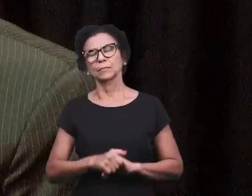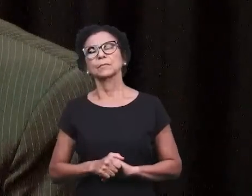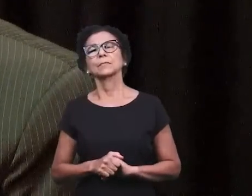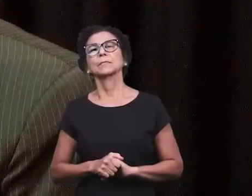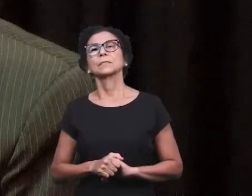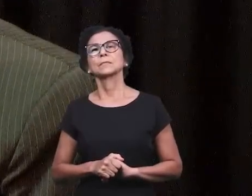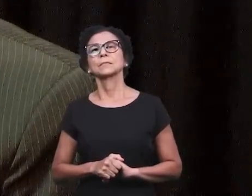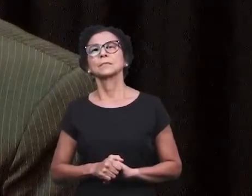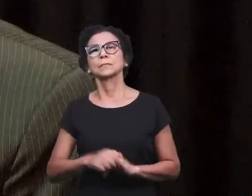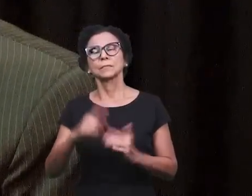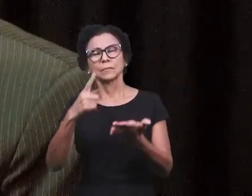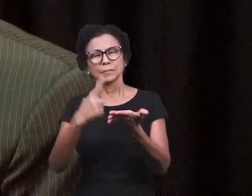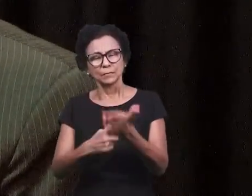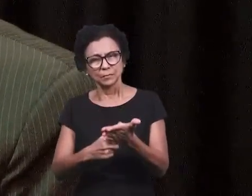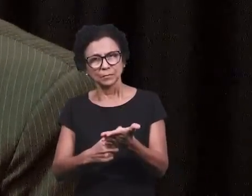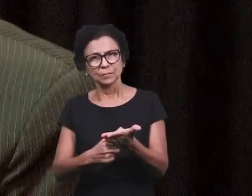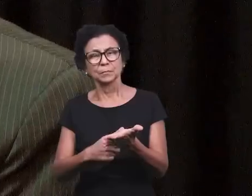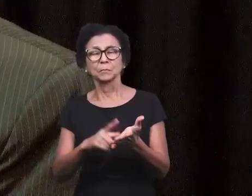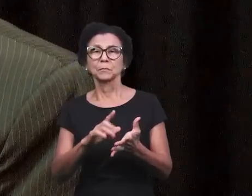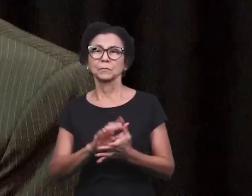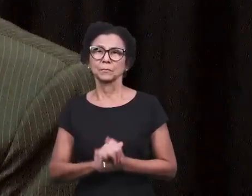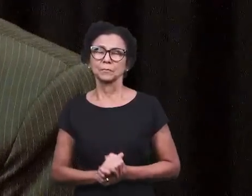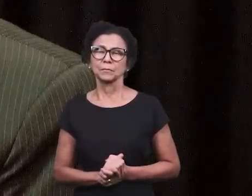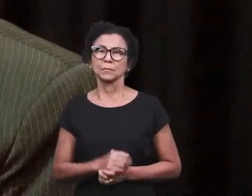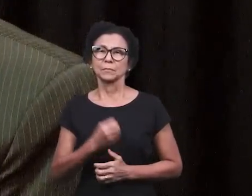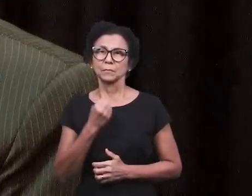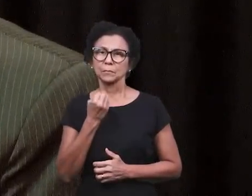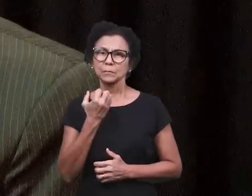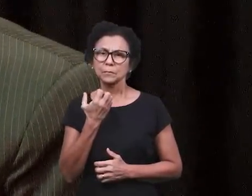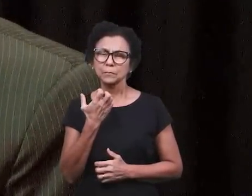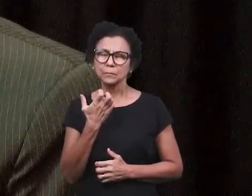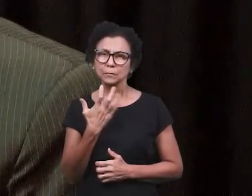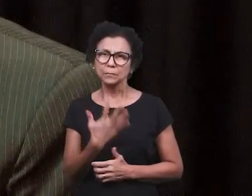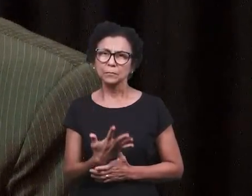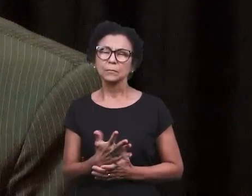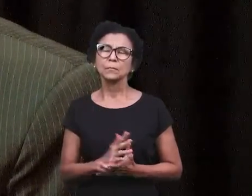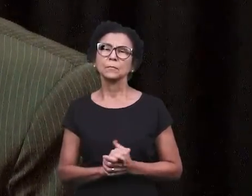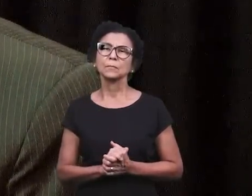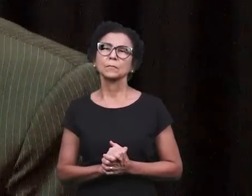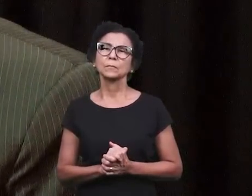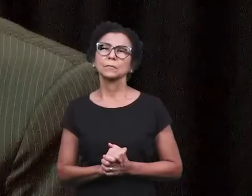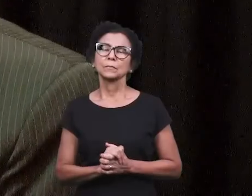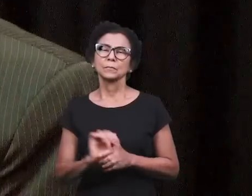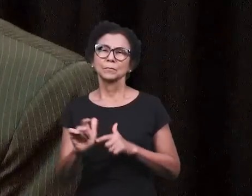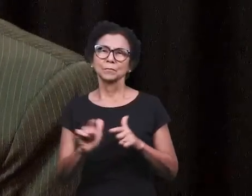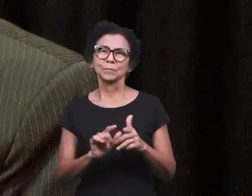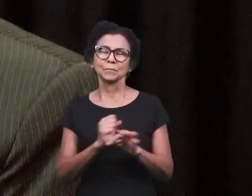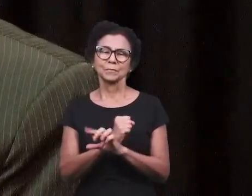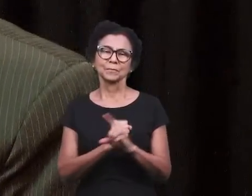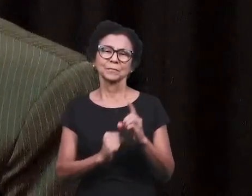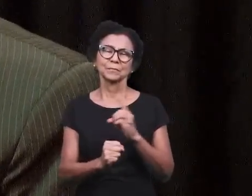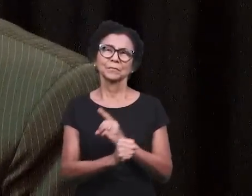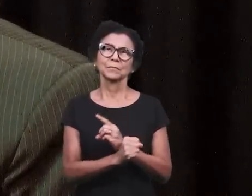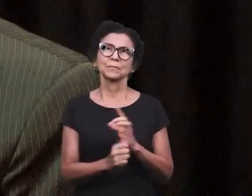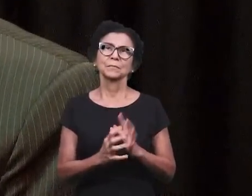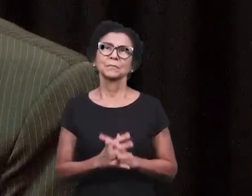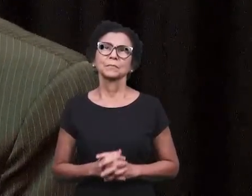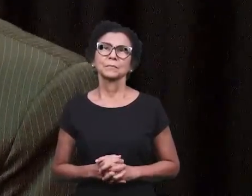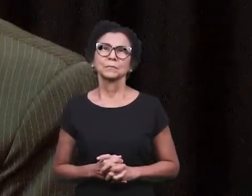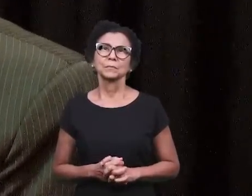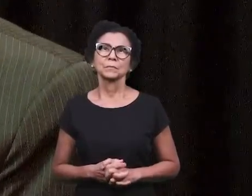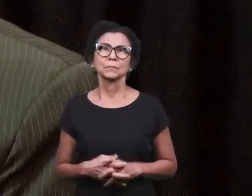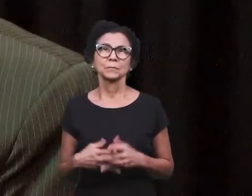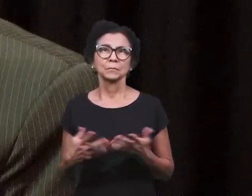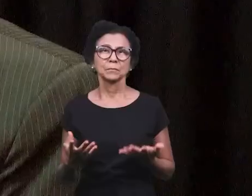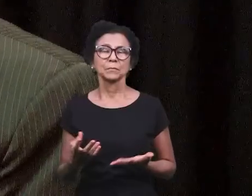público, buscam prestar um bom serviço à nossa sociedade. E essa, de certo modo, é a